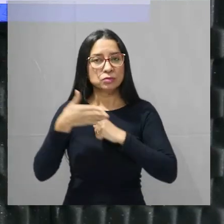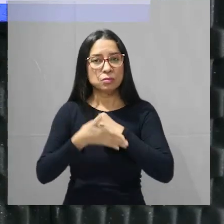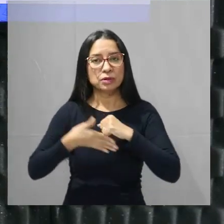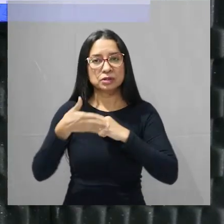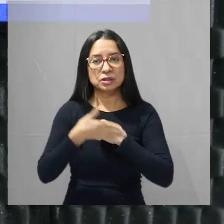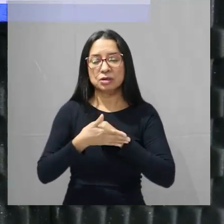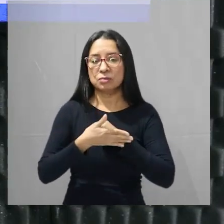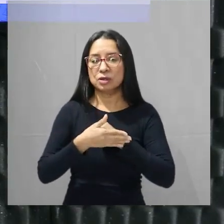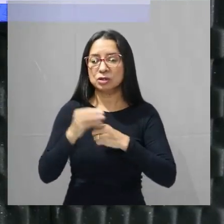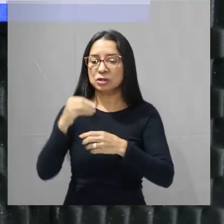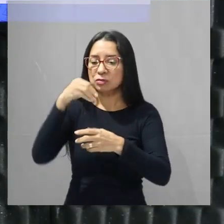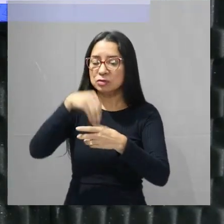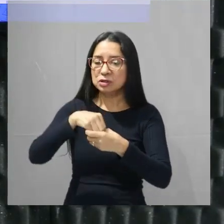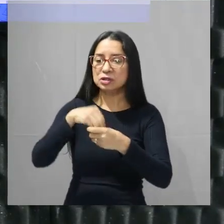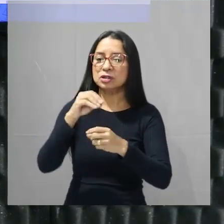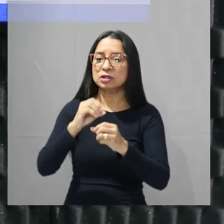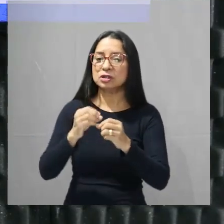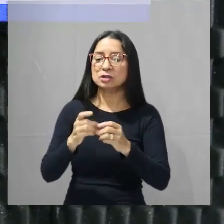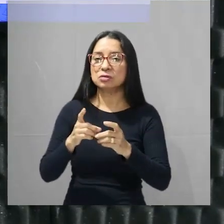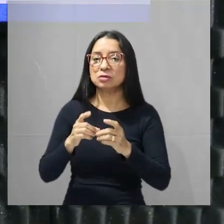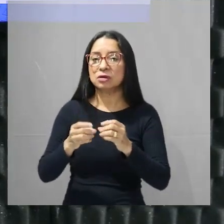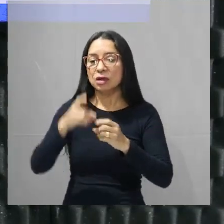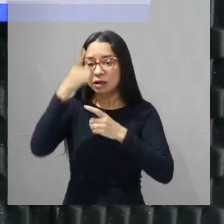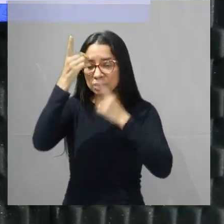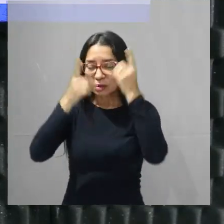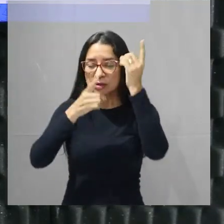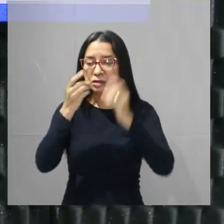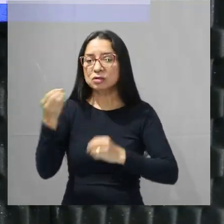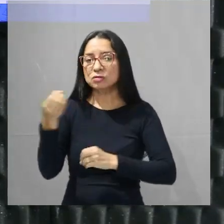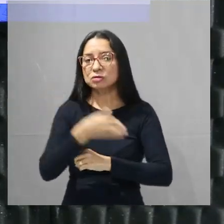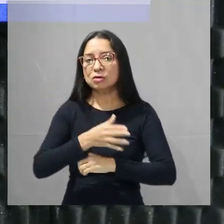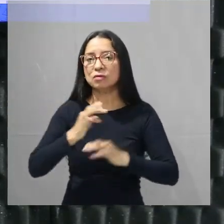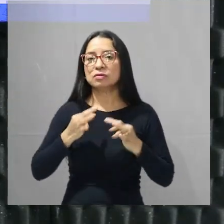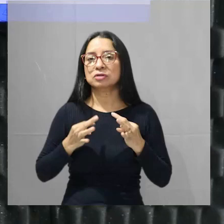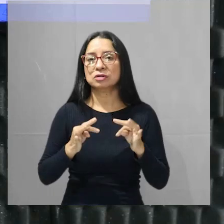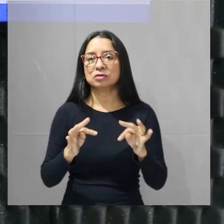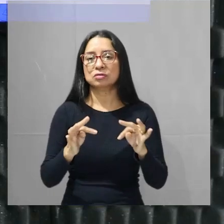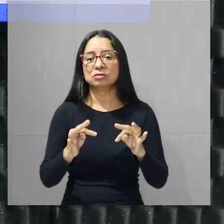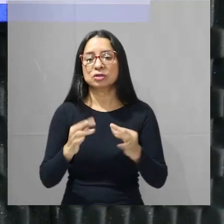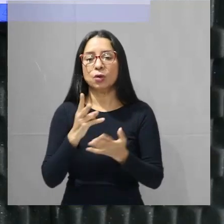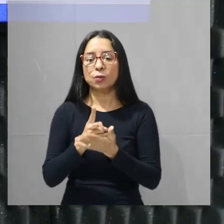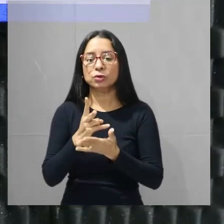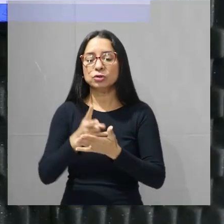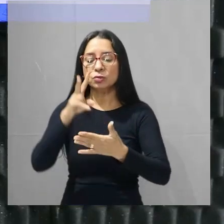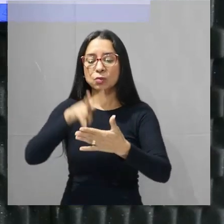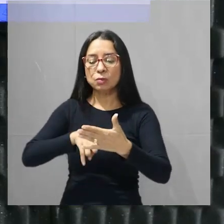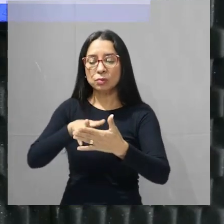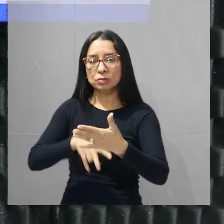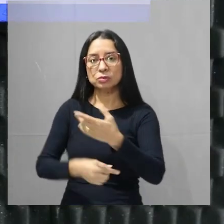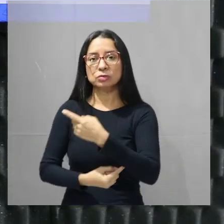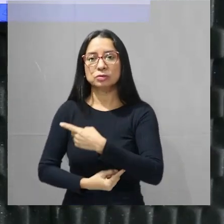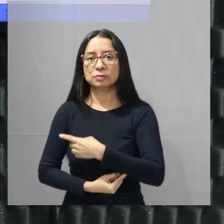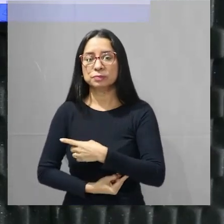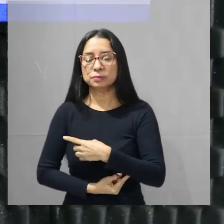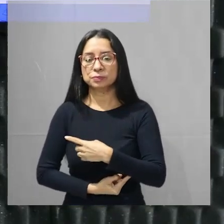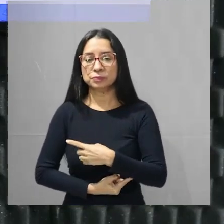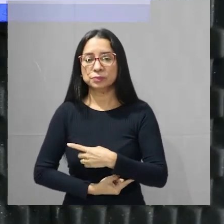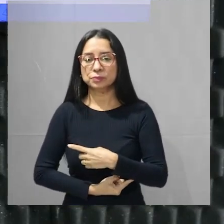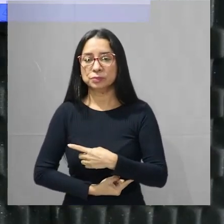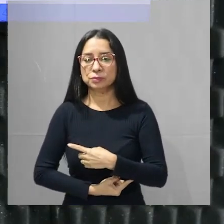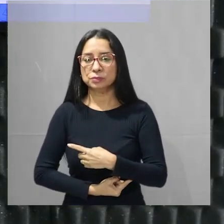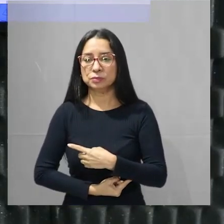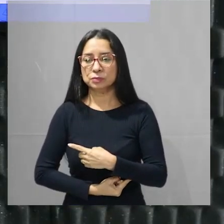basicamente não se inseriu na criação de novas tecnologias. Aí ele continua. Os motores do crescimento nacional,